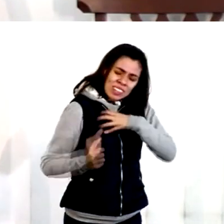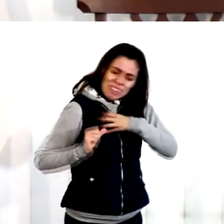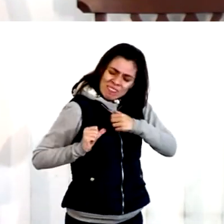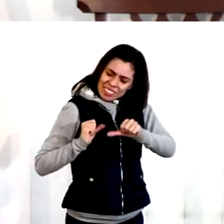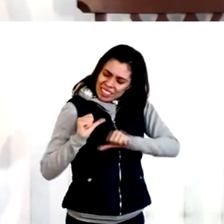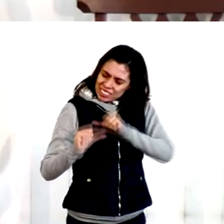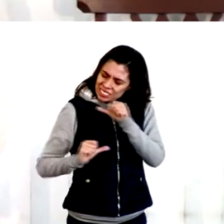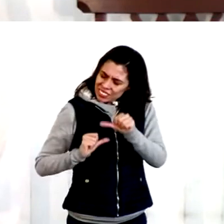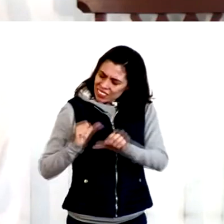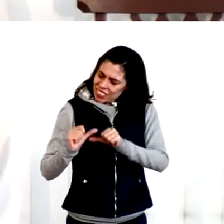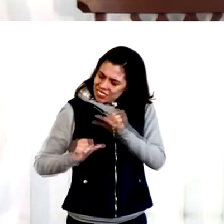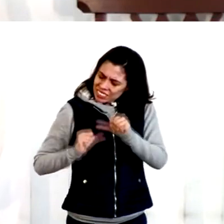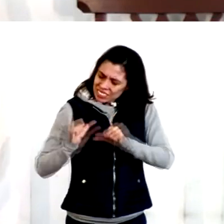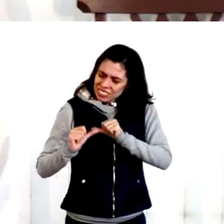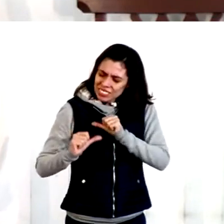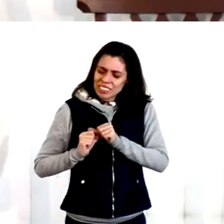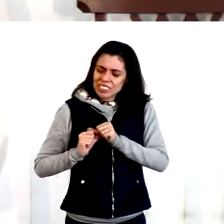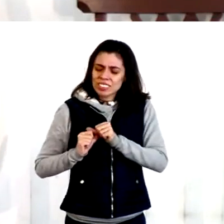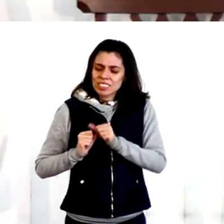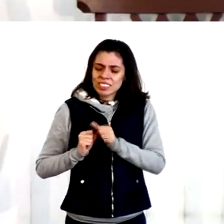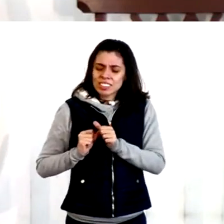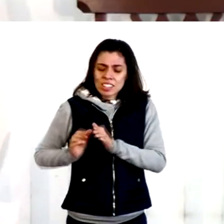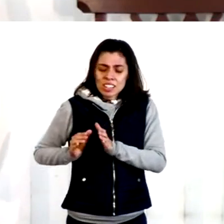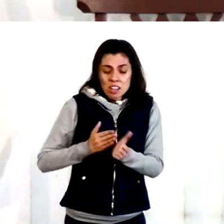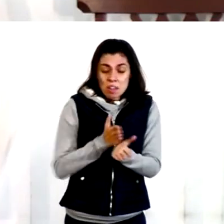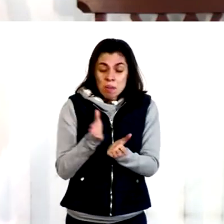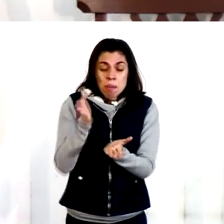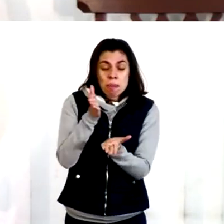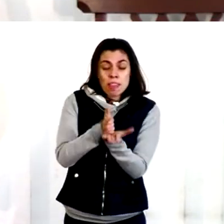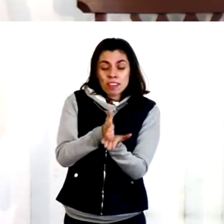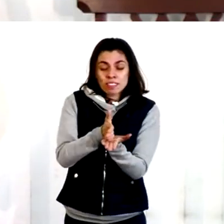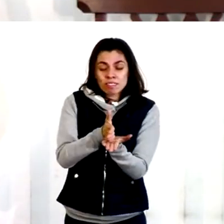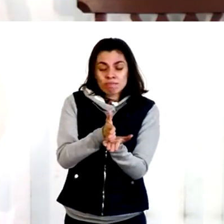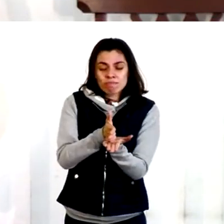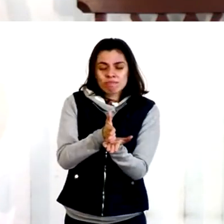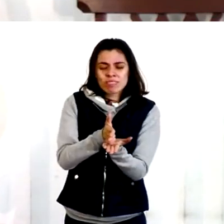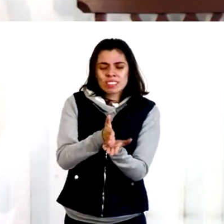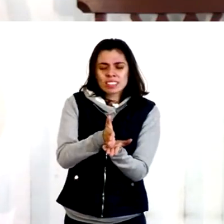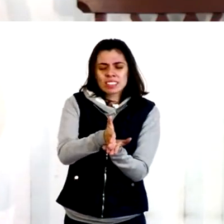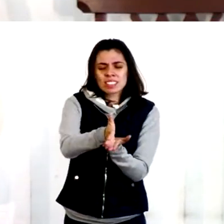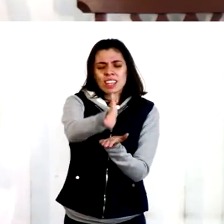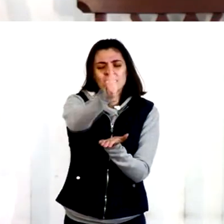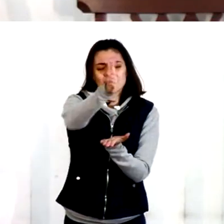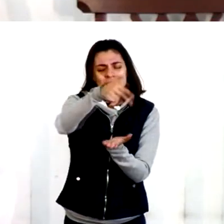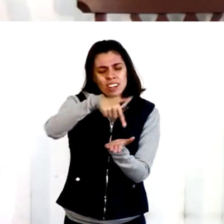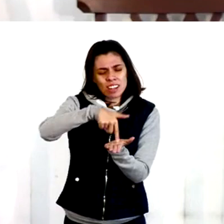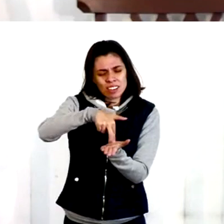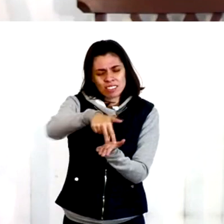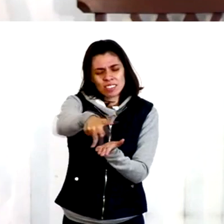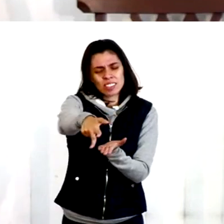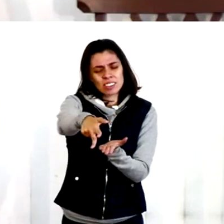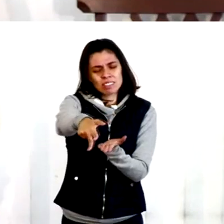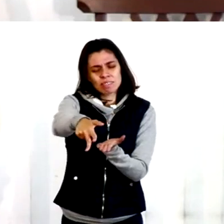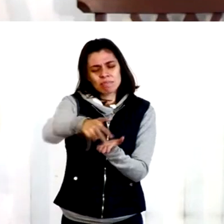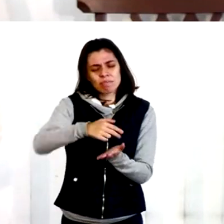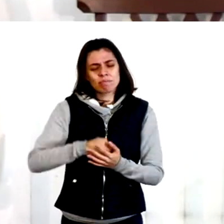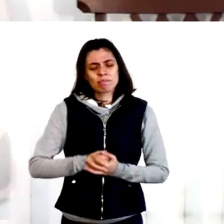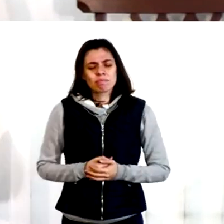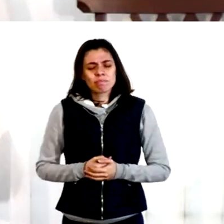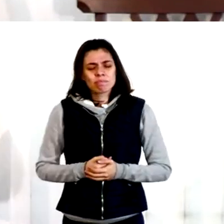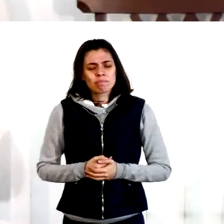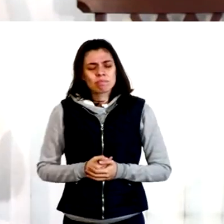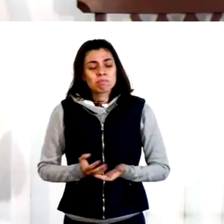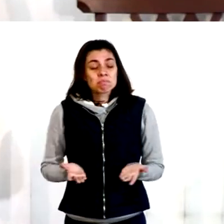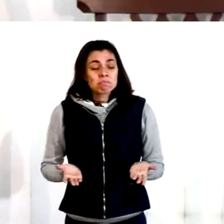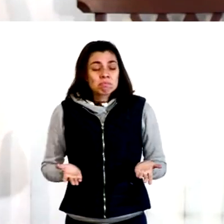as nossas direções. Ajuda-nos a andar no caminho, Senhor. Talvez haja alguém dentre nós